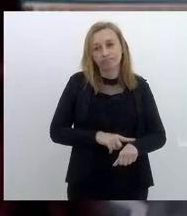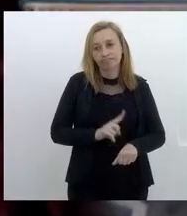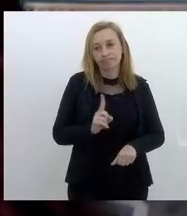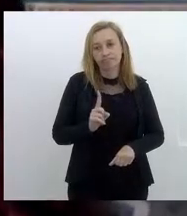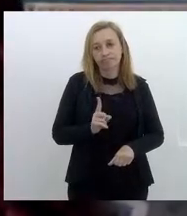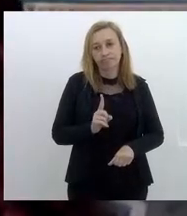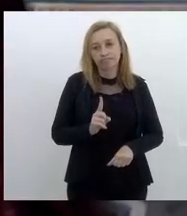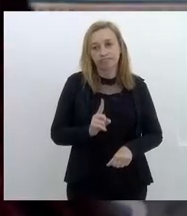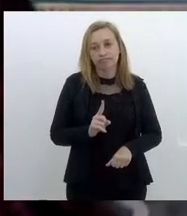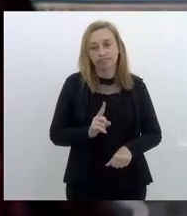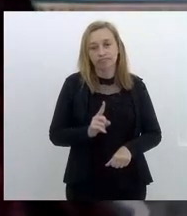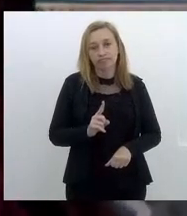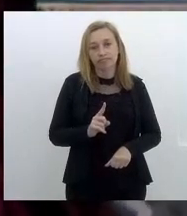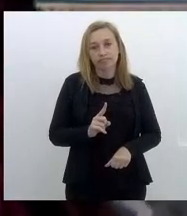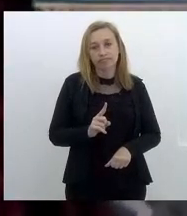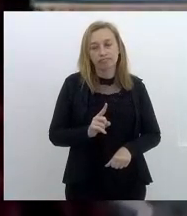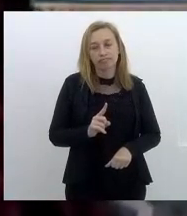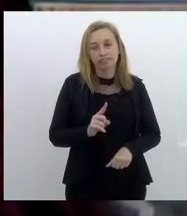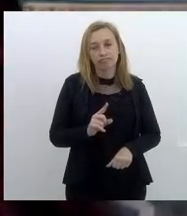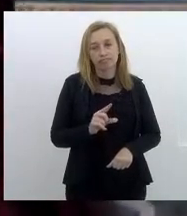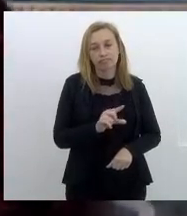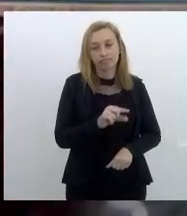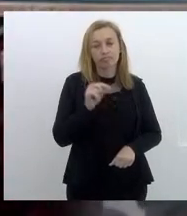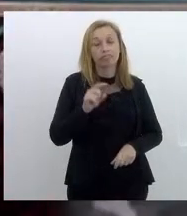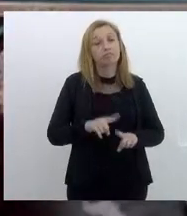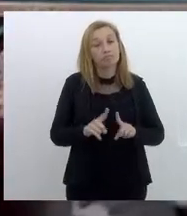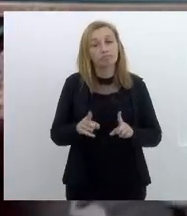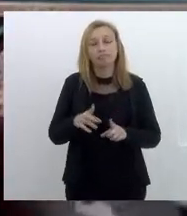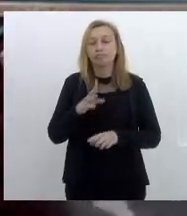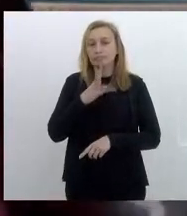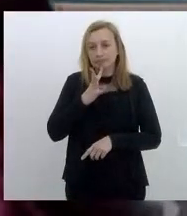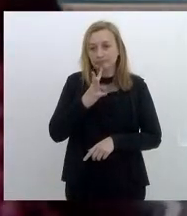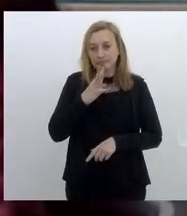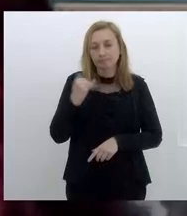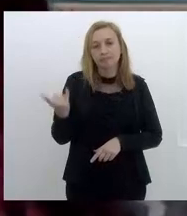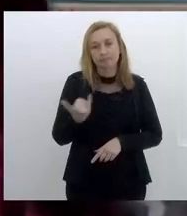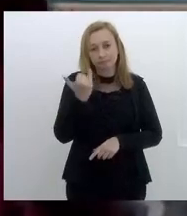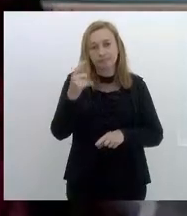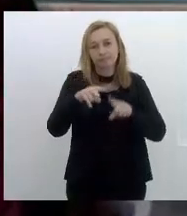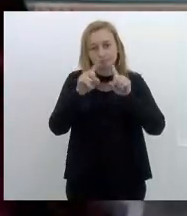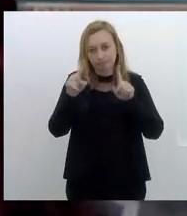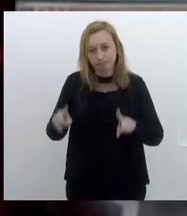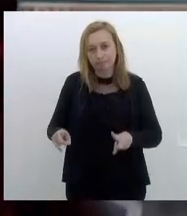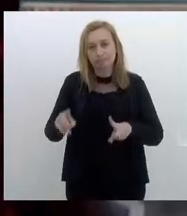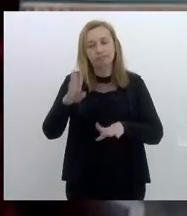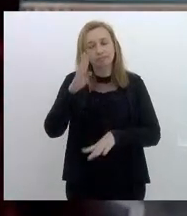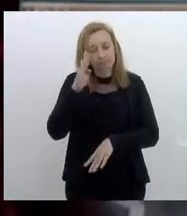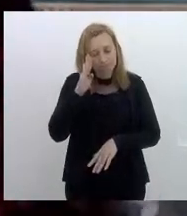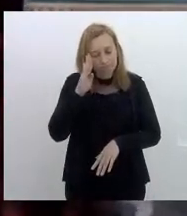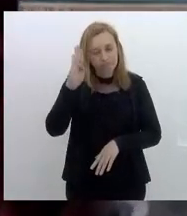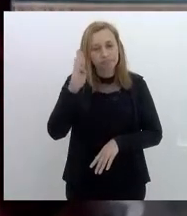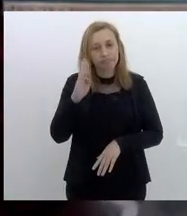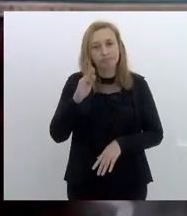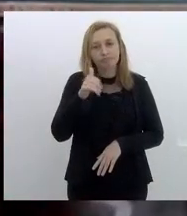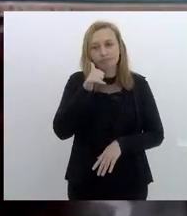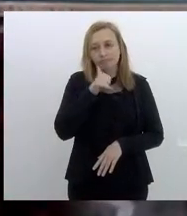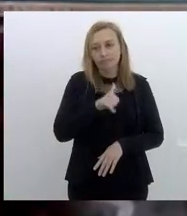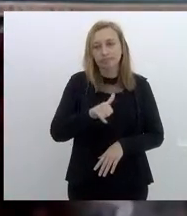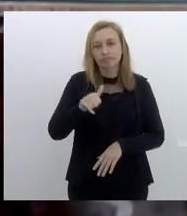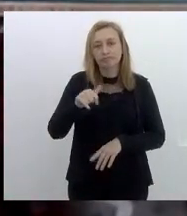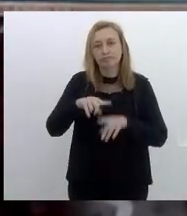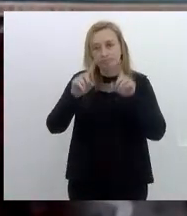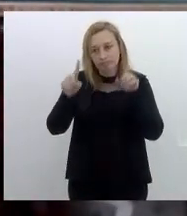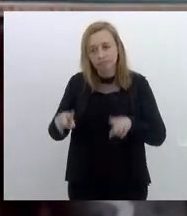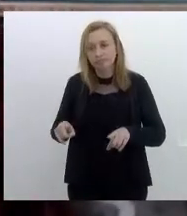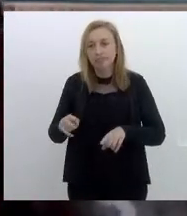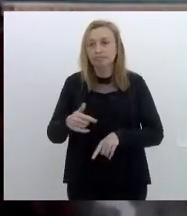privilegiar mas reconhecer a importância dos Servidores e principalmente as servidoras